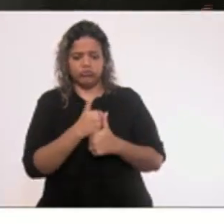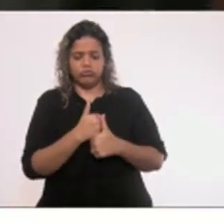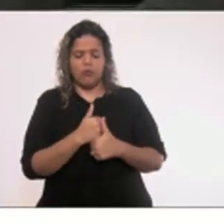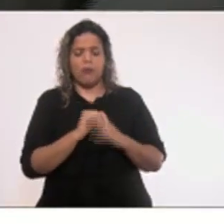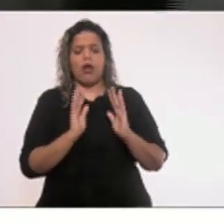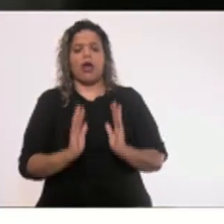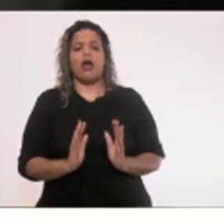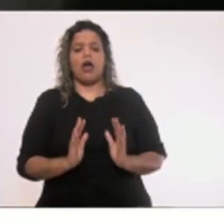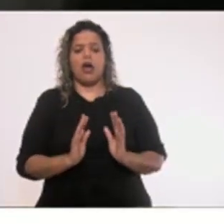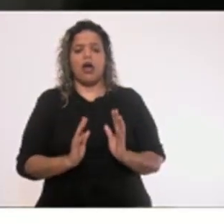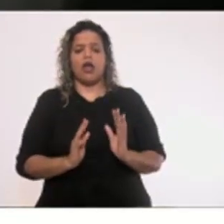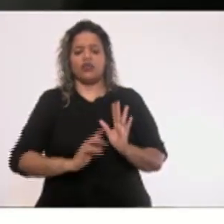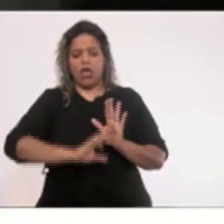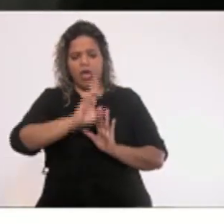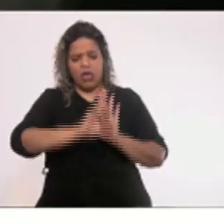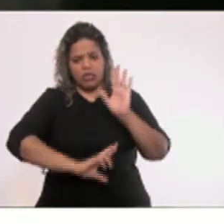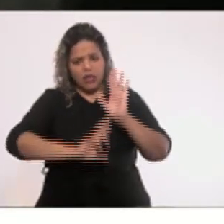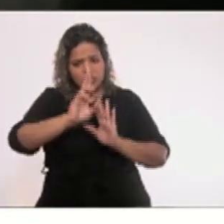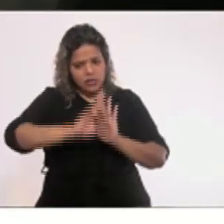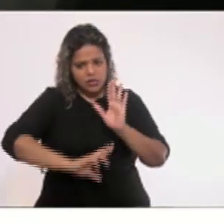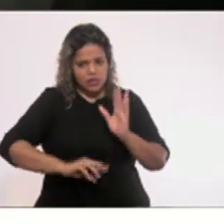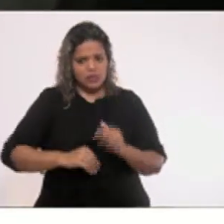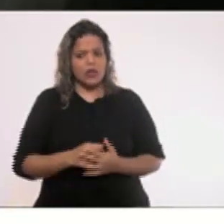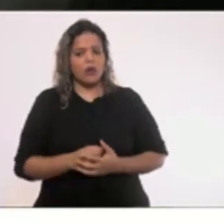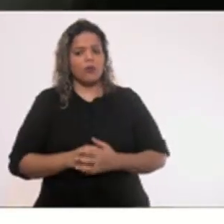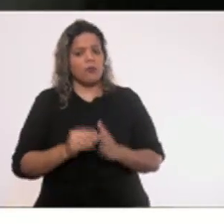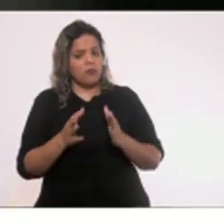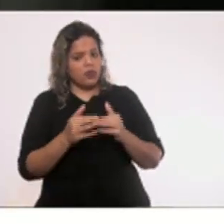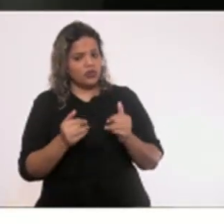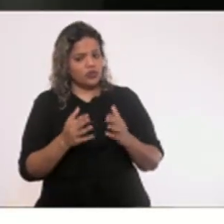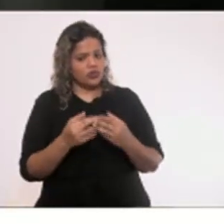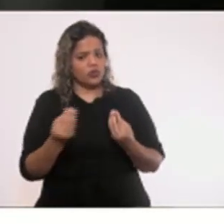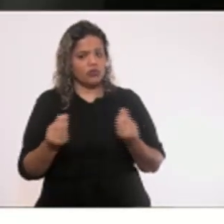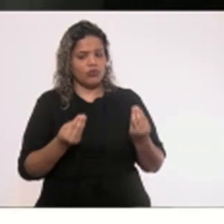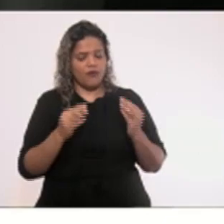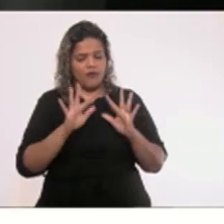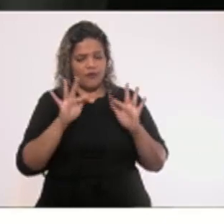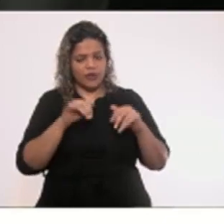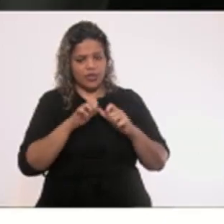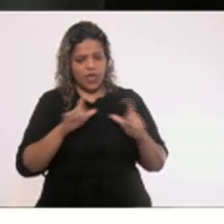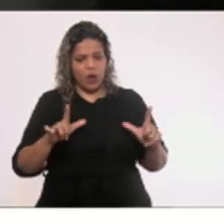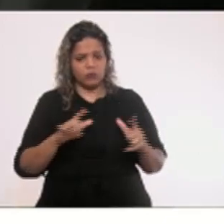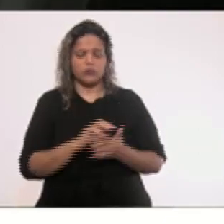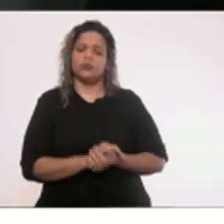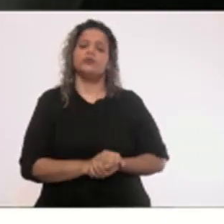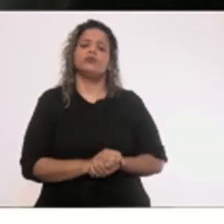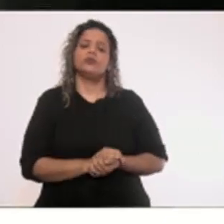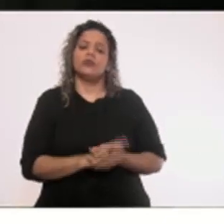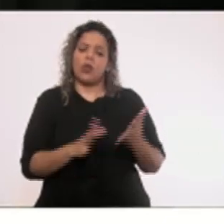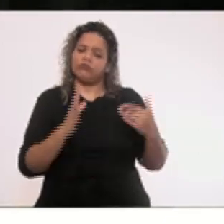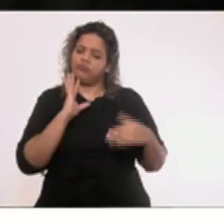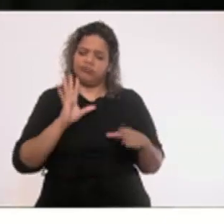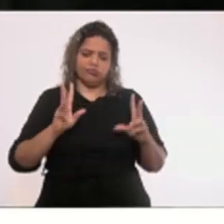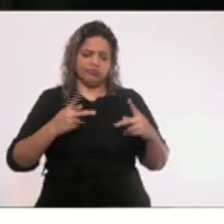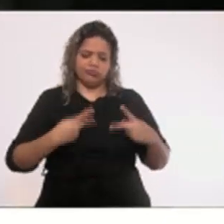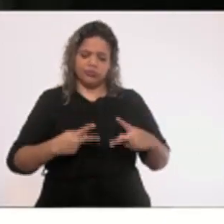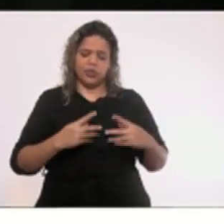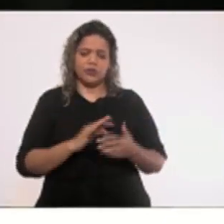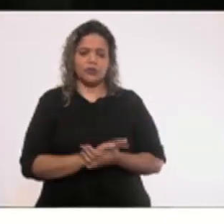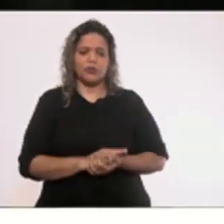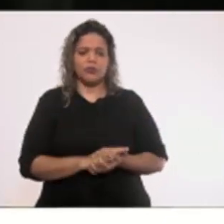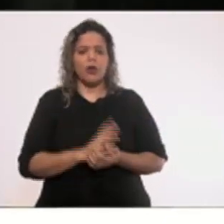mas a redação pedindo forma final. É o parecer, senhor.